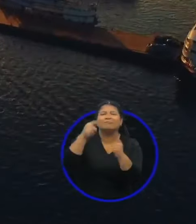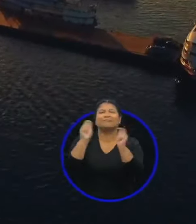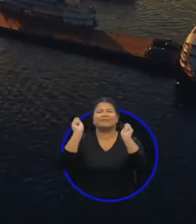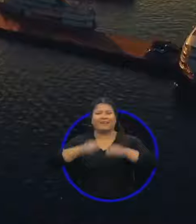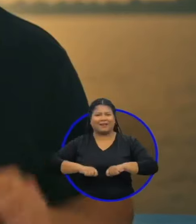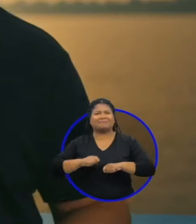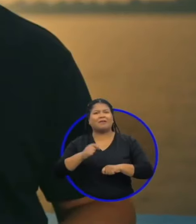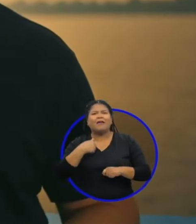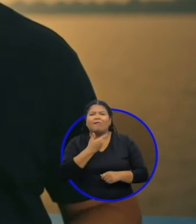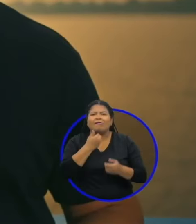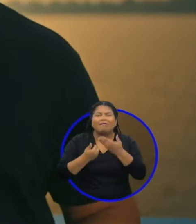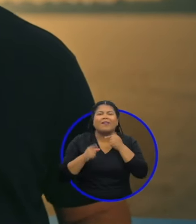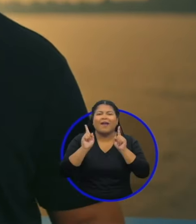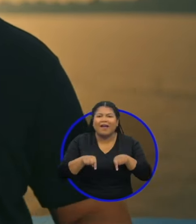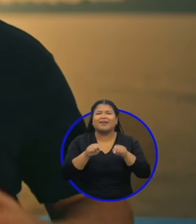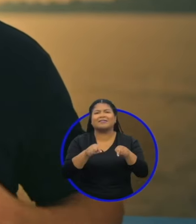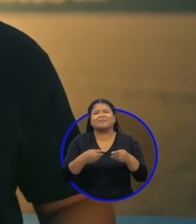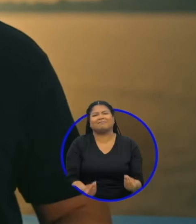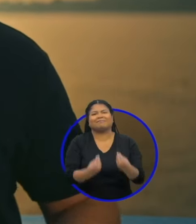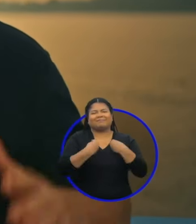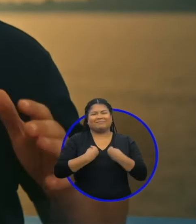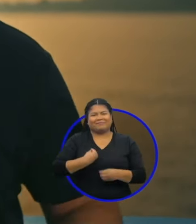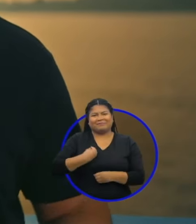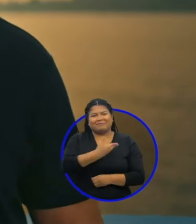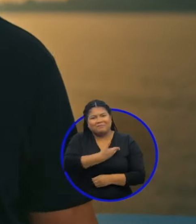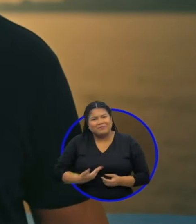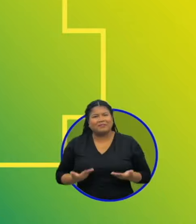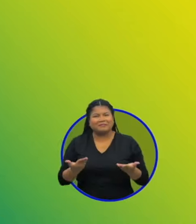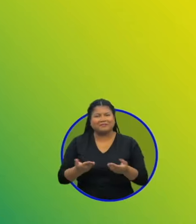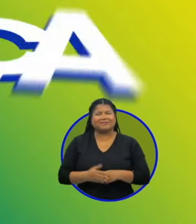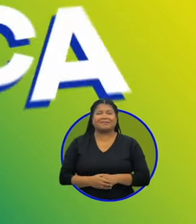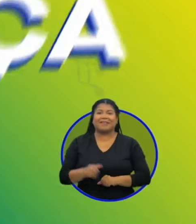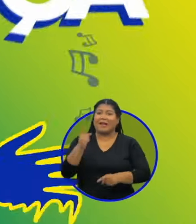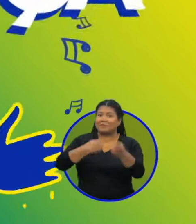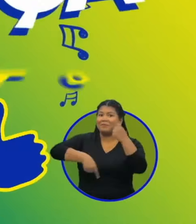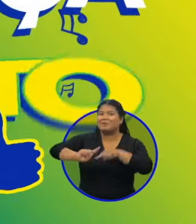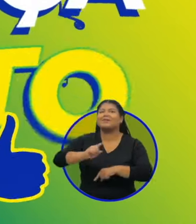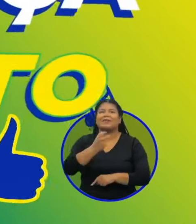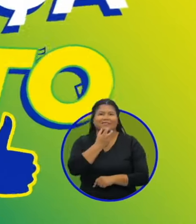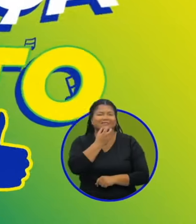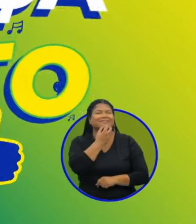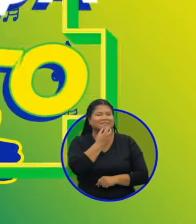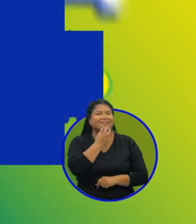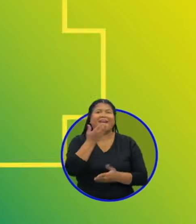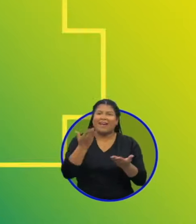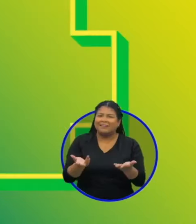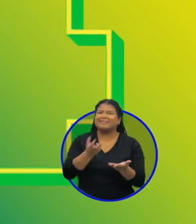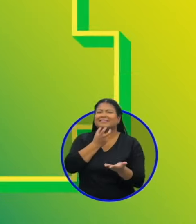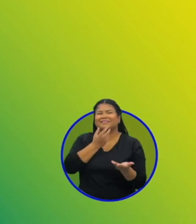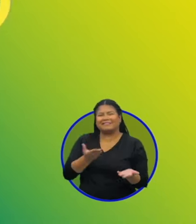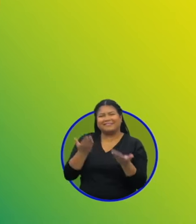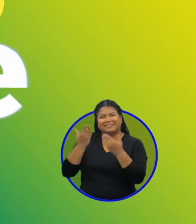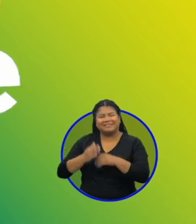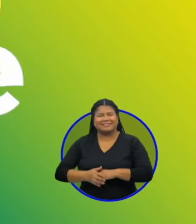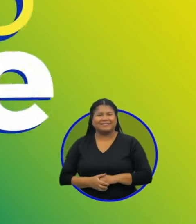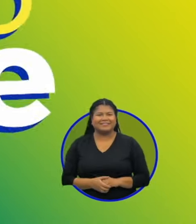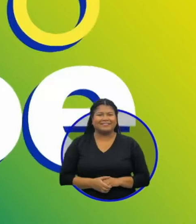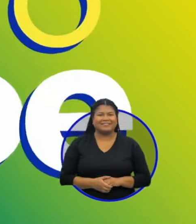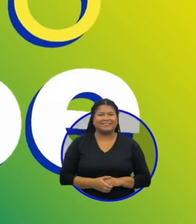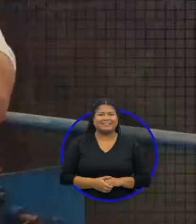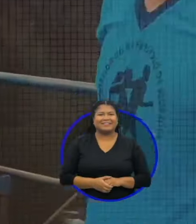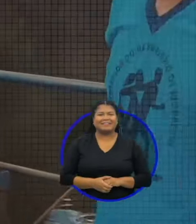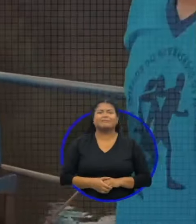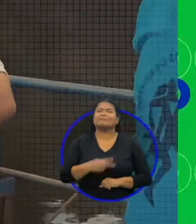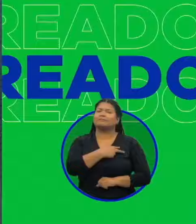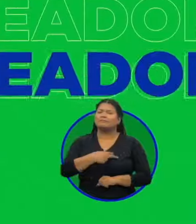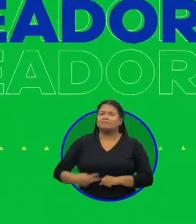chega. Foram esses aprendizados que eu trouxe para a vida pública. A mudança é Roberto, é o Roberto